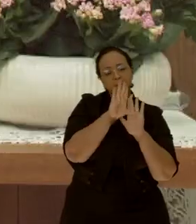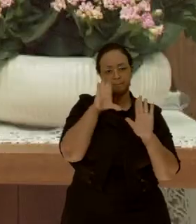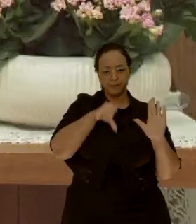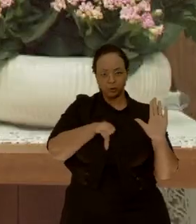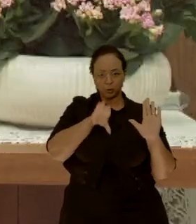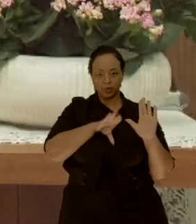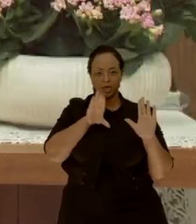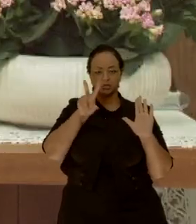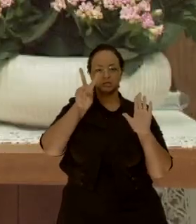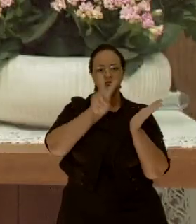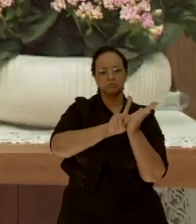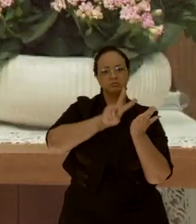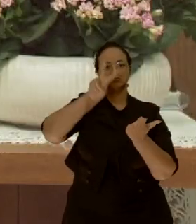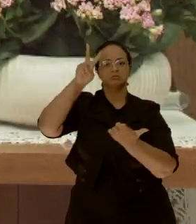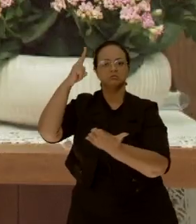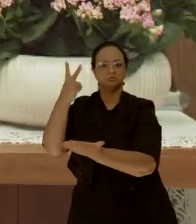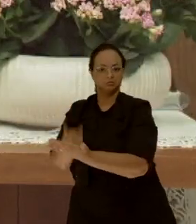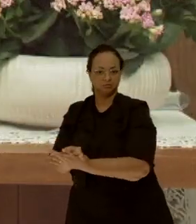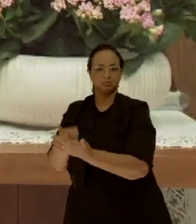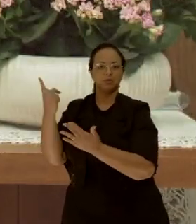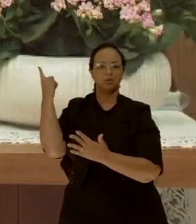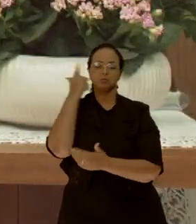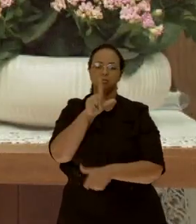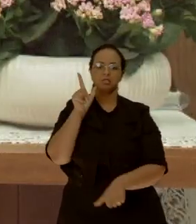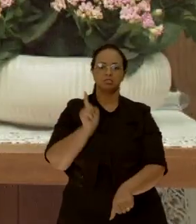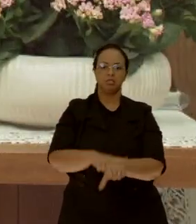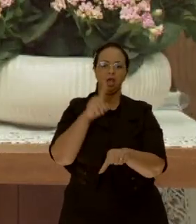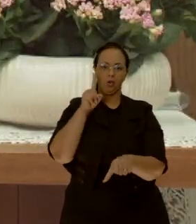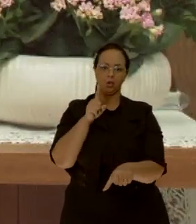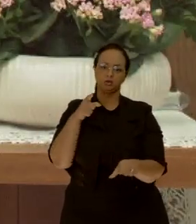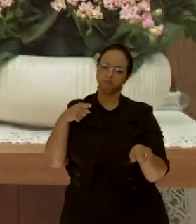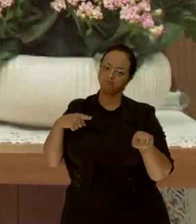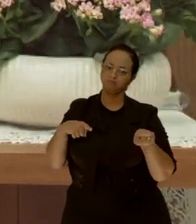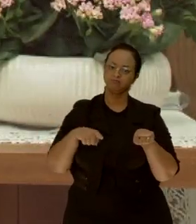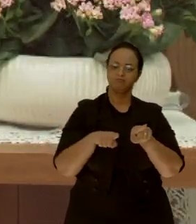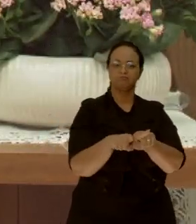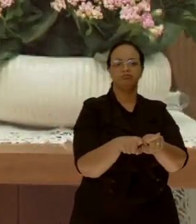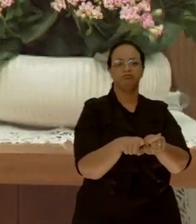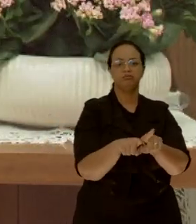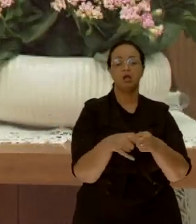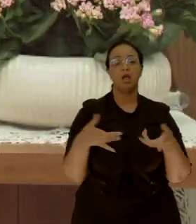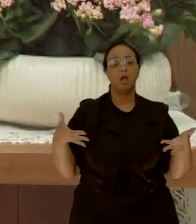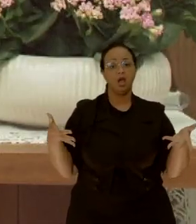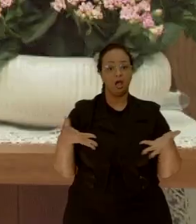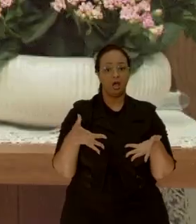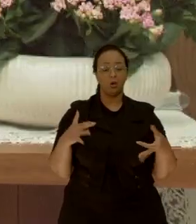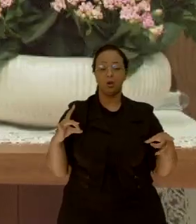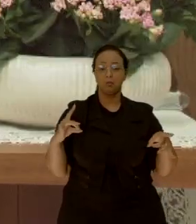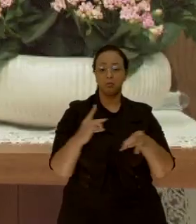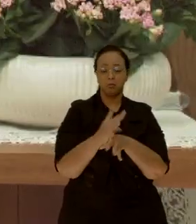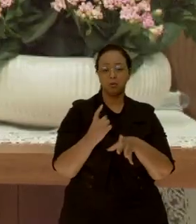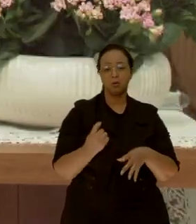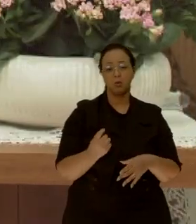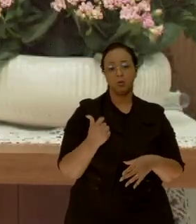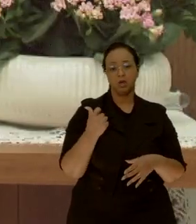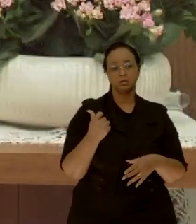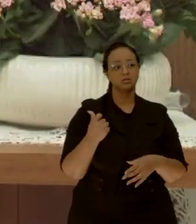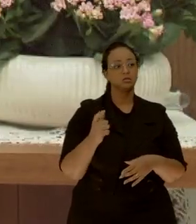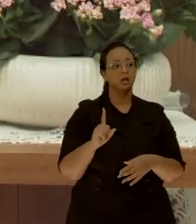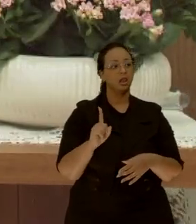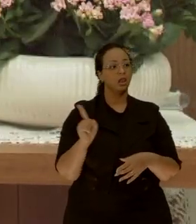língua deles, assim, inteligência artificial. Nós estamos terminando uma construção